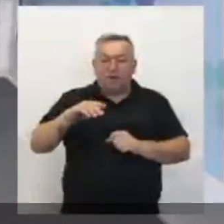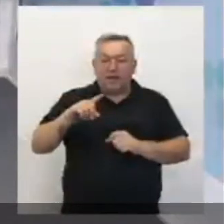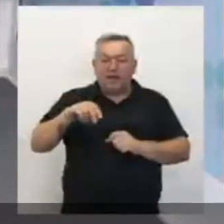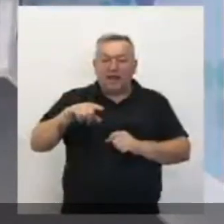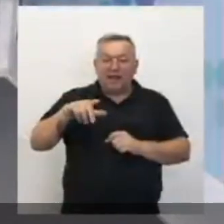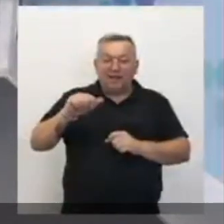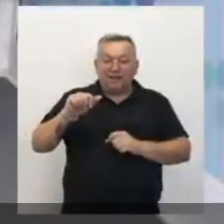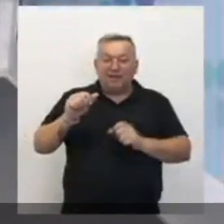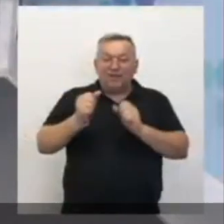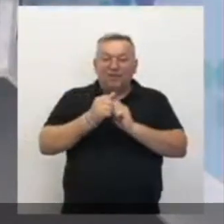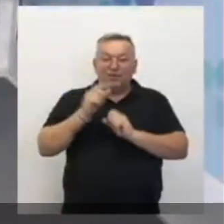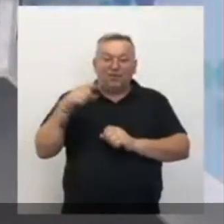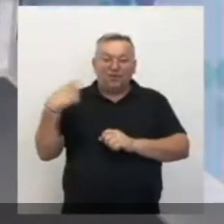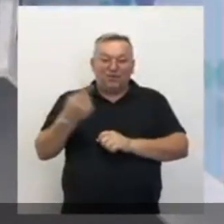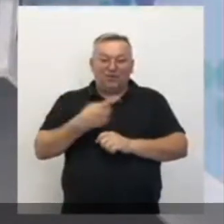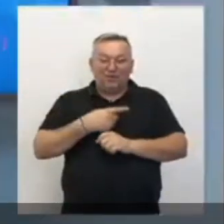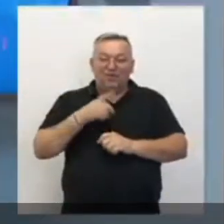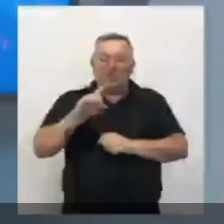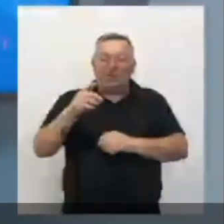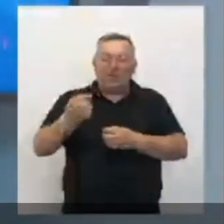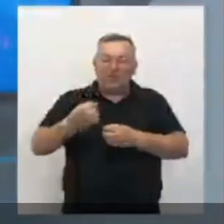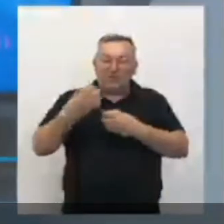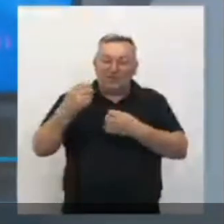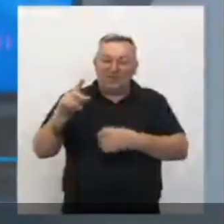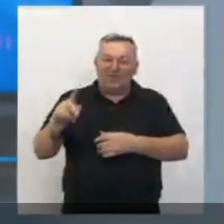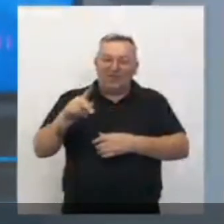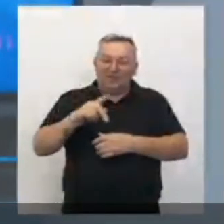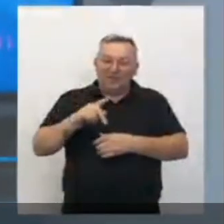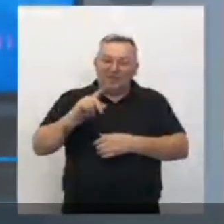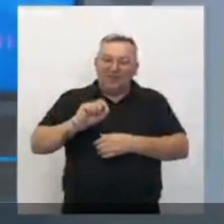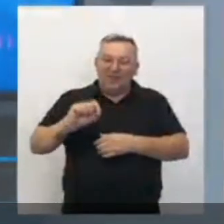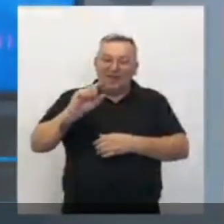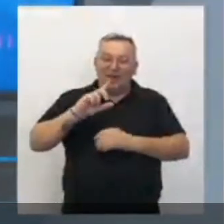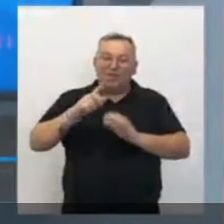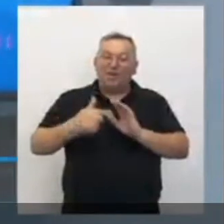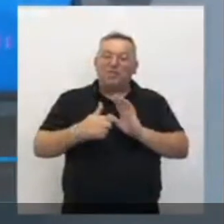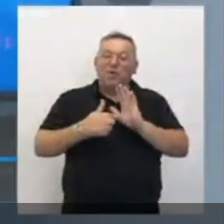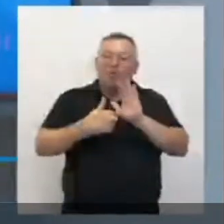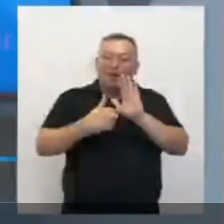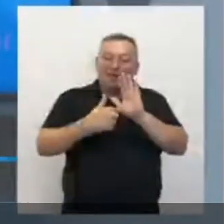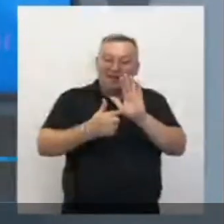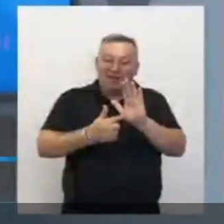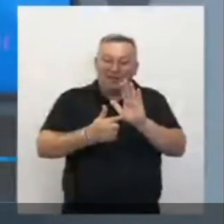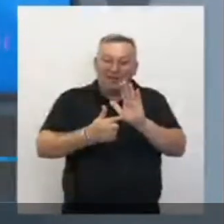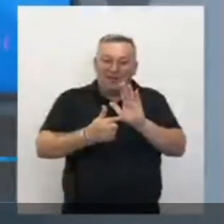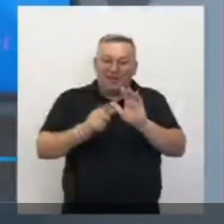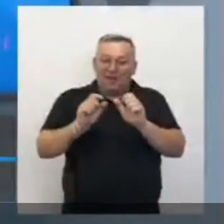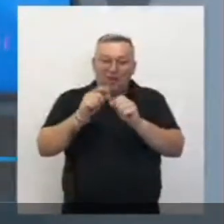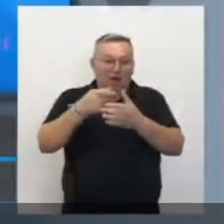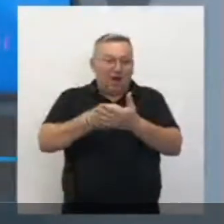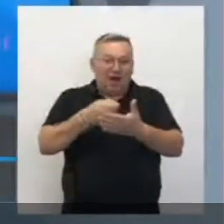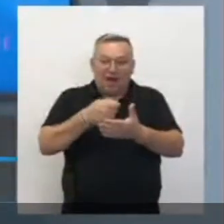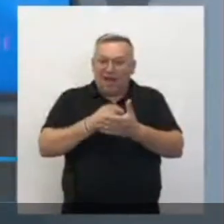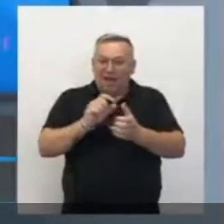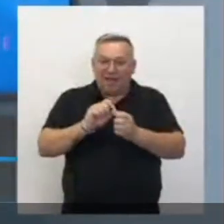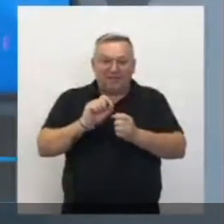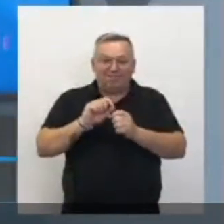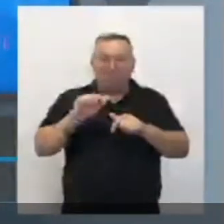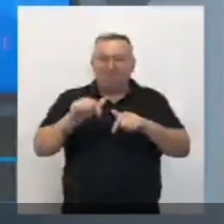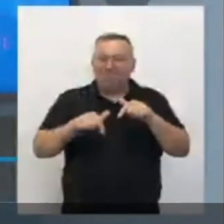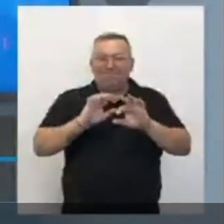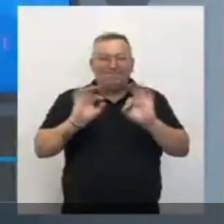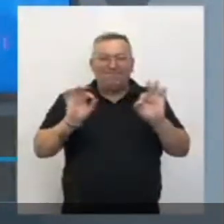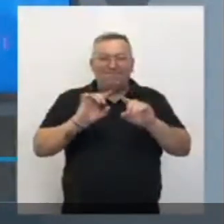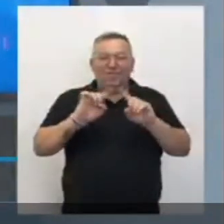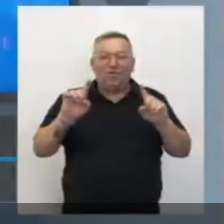participando aqui conosco, né? Só informando aí para a professora Madalena que na verdade é uma demonstração, tá bom? É, Não é obrigatório fazer esse isso trabalho, mesmo. né? Nós